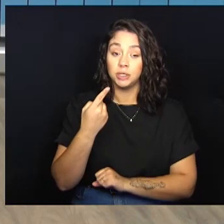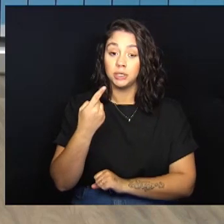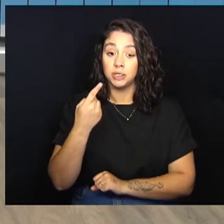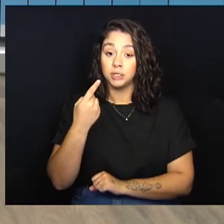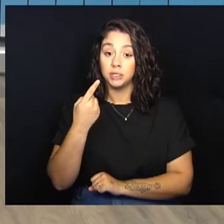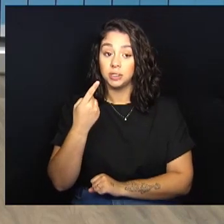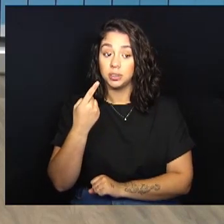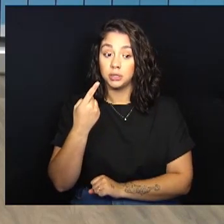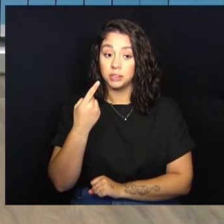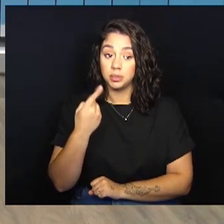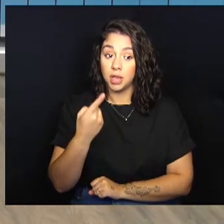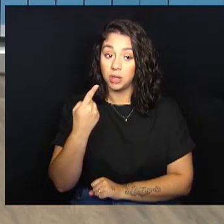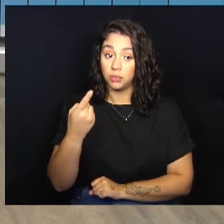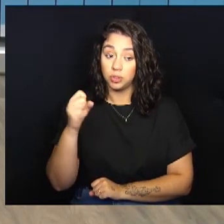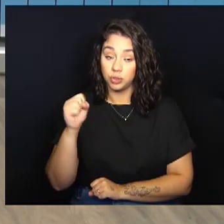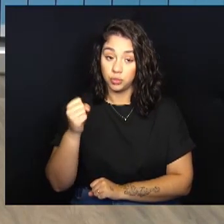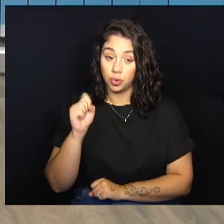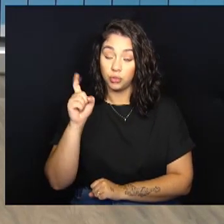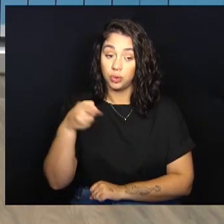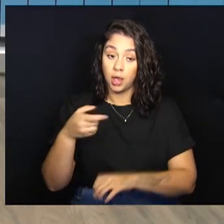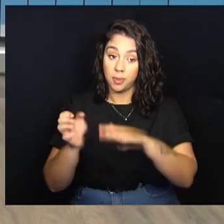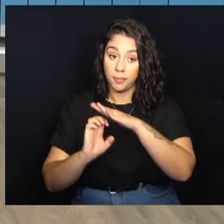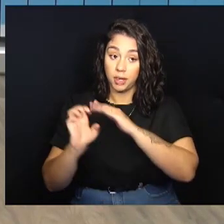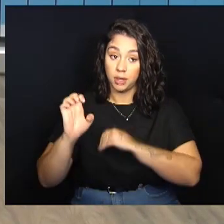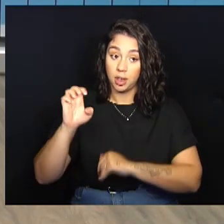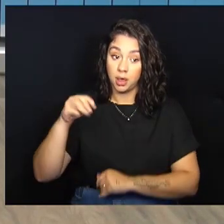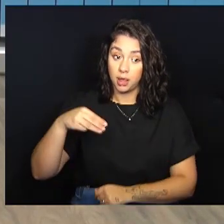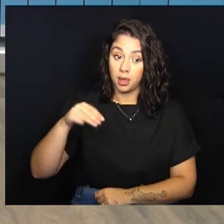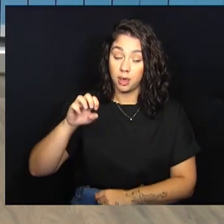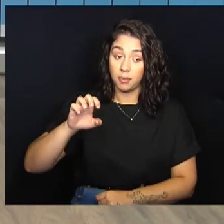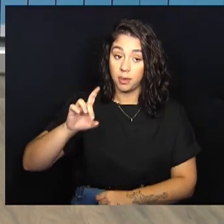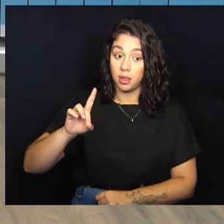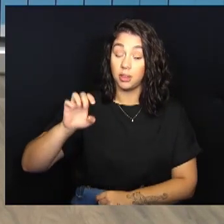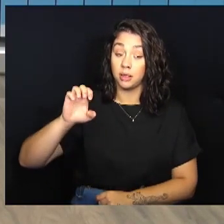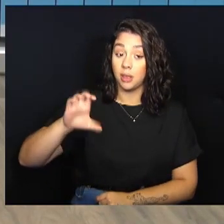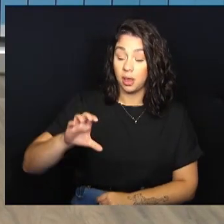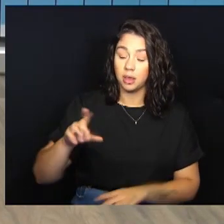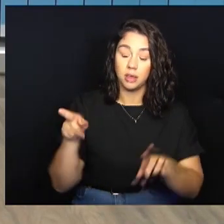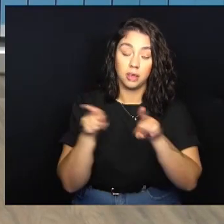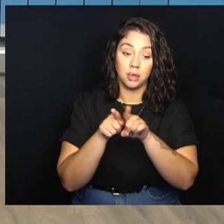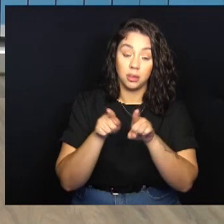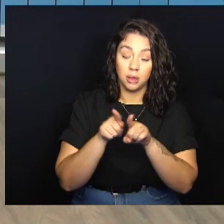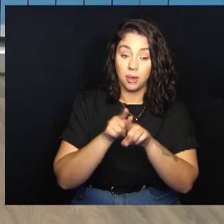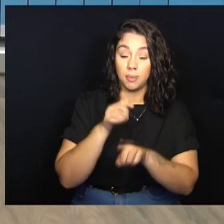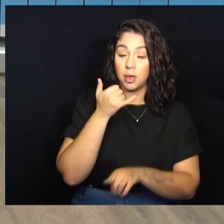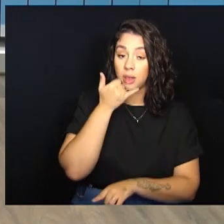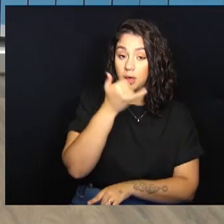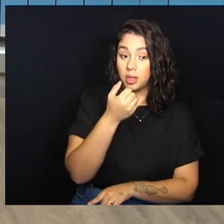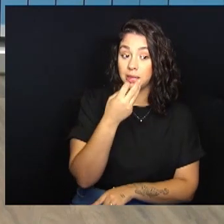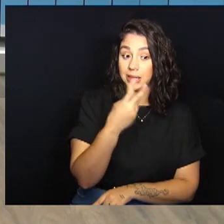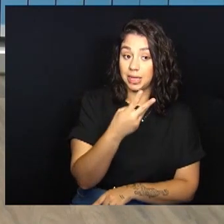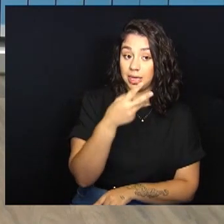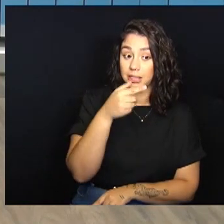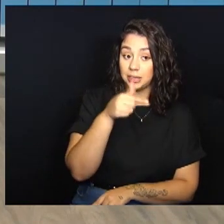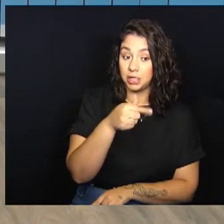Fale Conosco da INDEC, para chamadas da região metropolitana. Você pode ligar